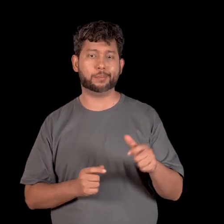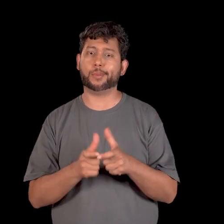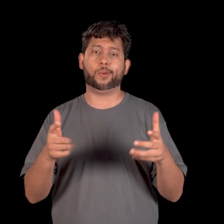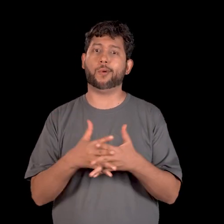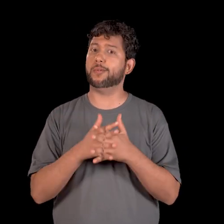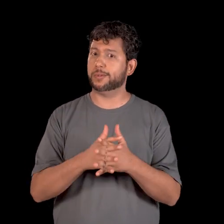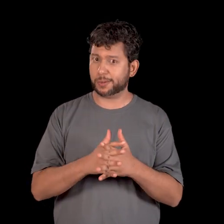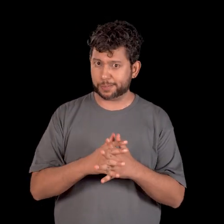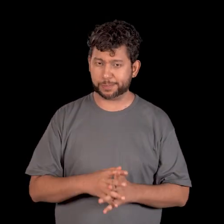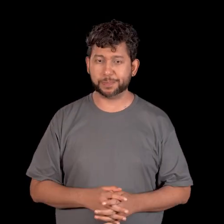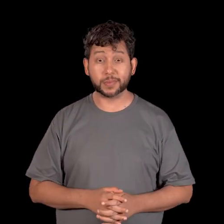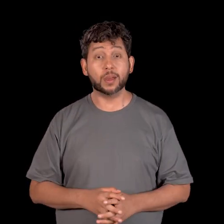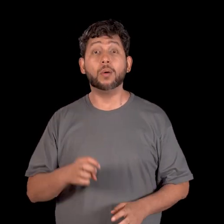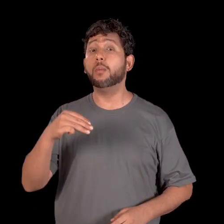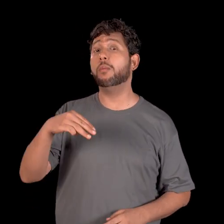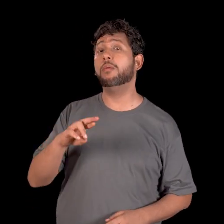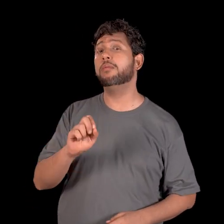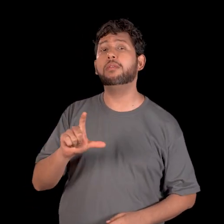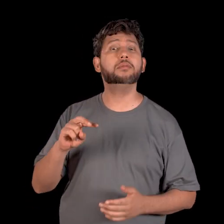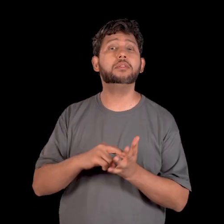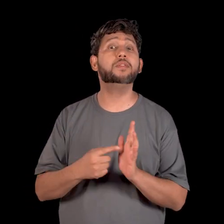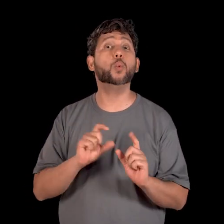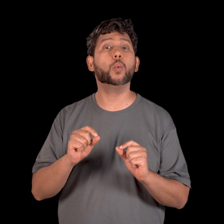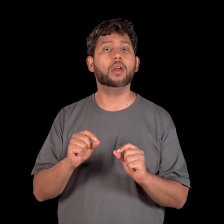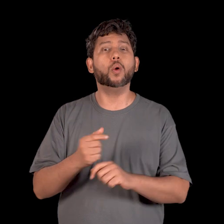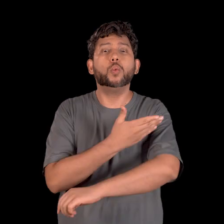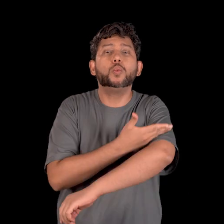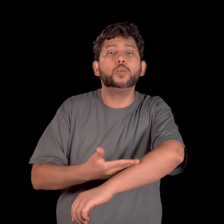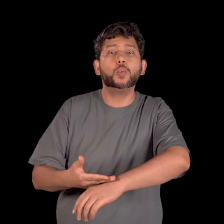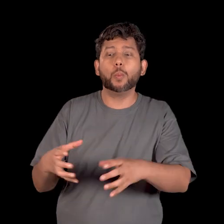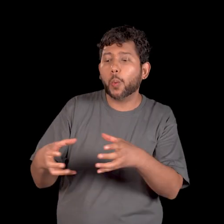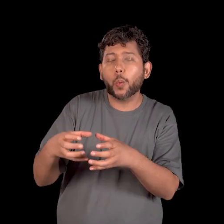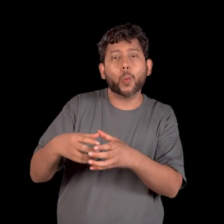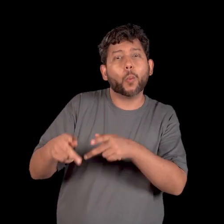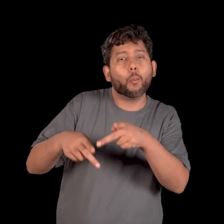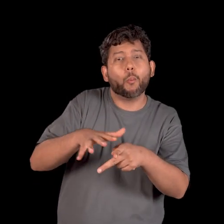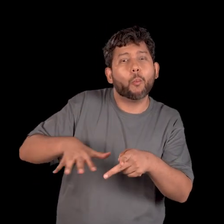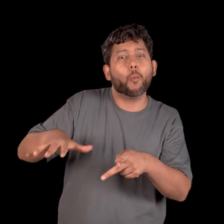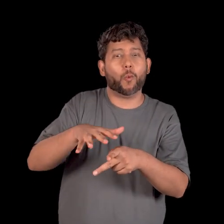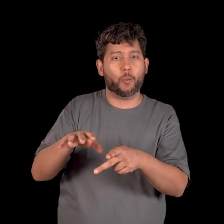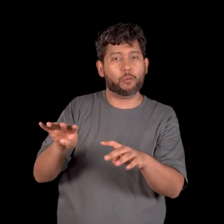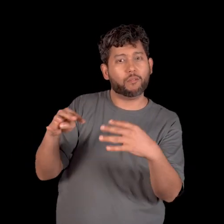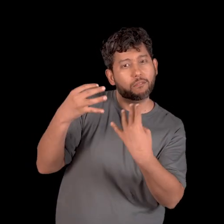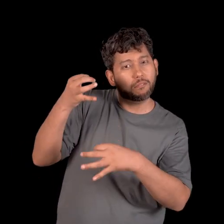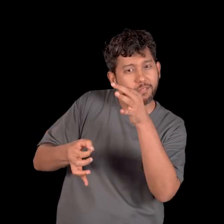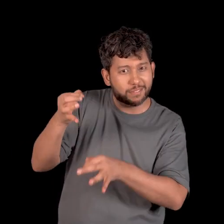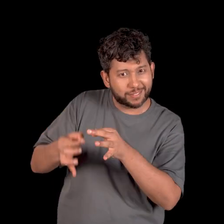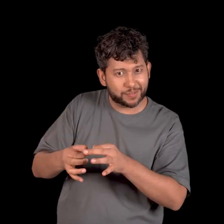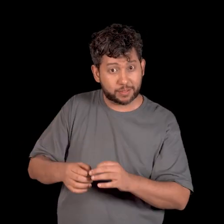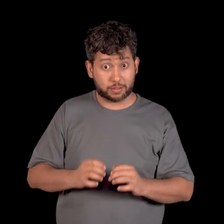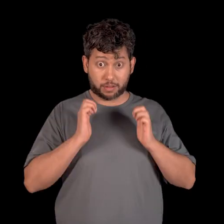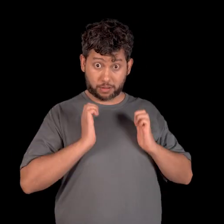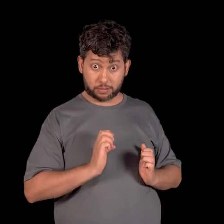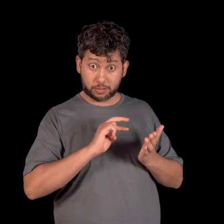cabe um esclarecimento. Moral consiste em um código de conduta, costumes morais e hábitos de determinado local,